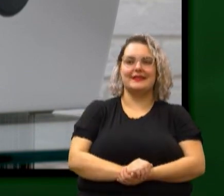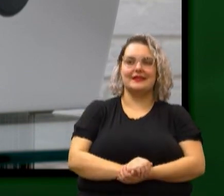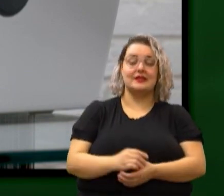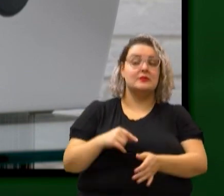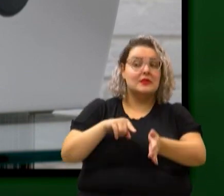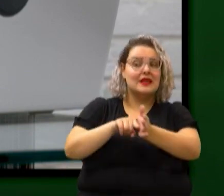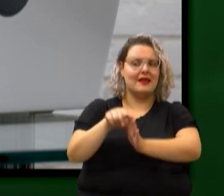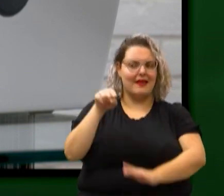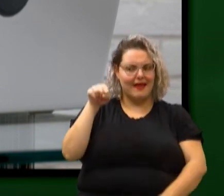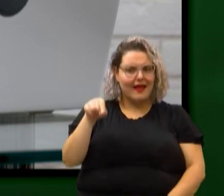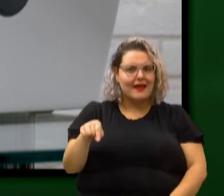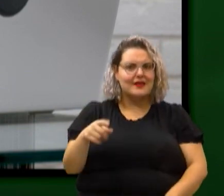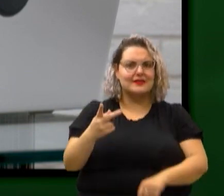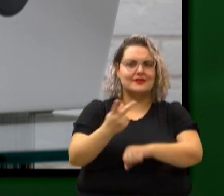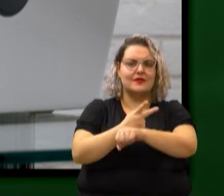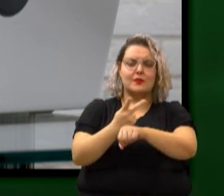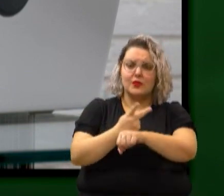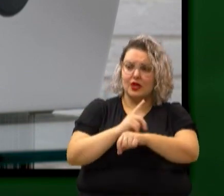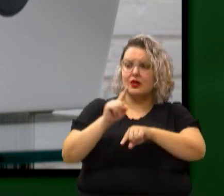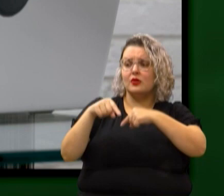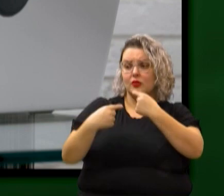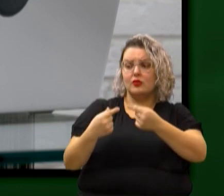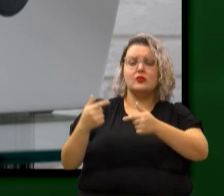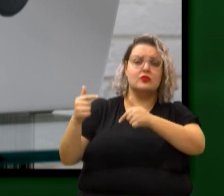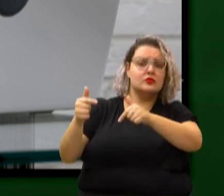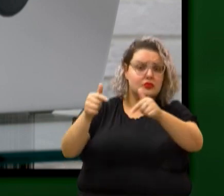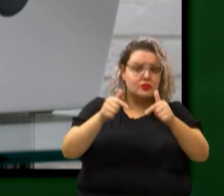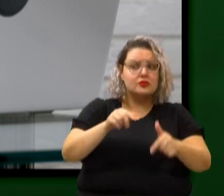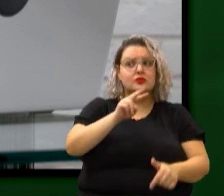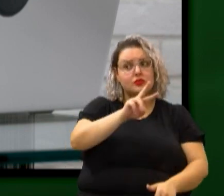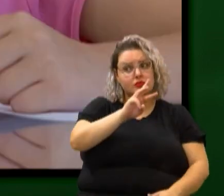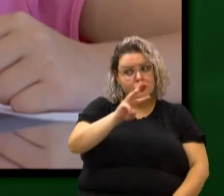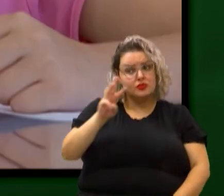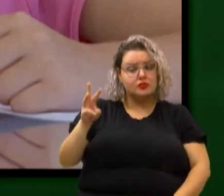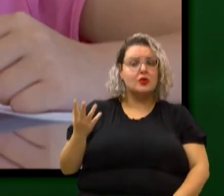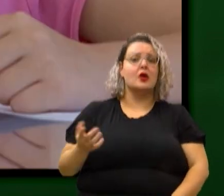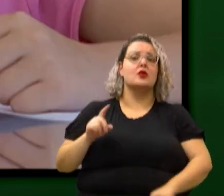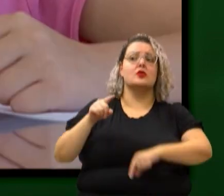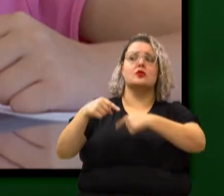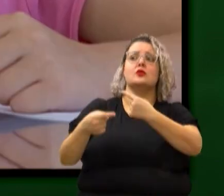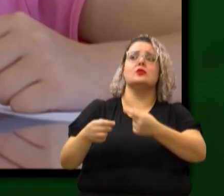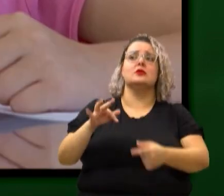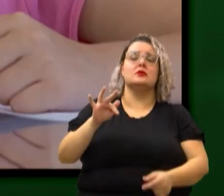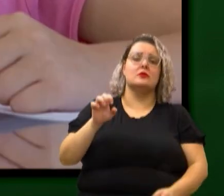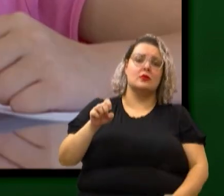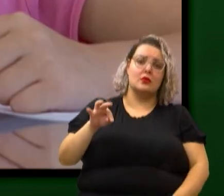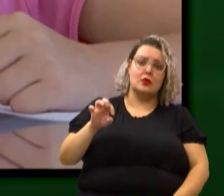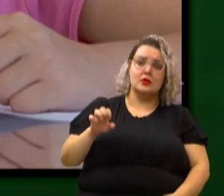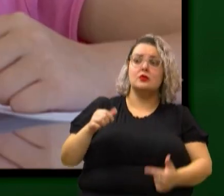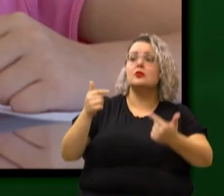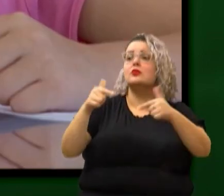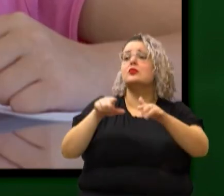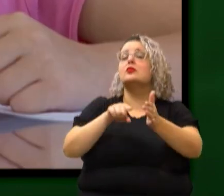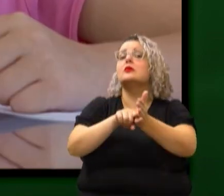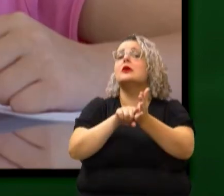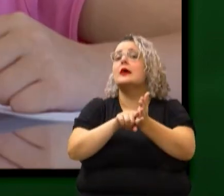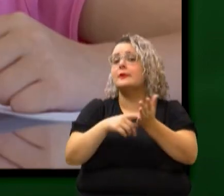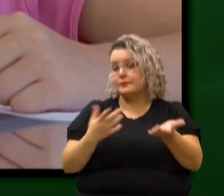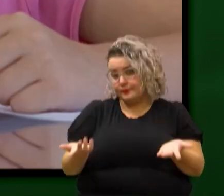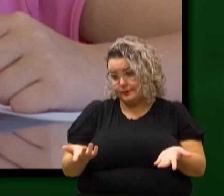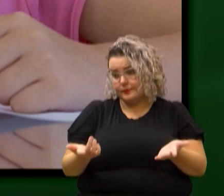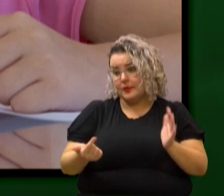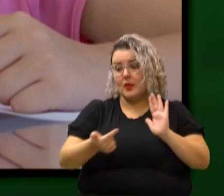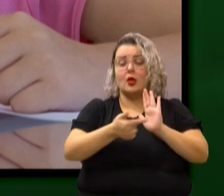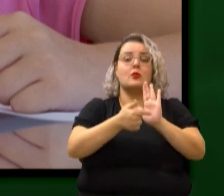de volta será que assim mesmo vamos procurar em outros outras páginas em outros outras fontes onde que você pesquisou